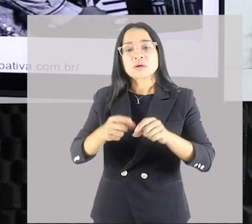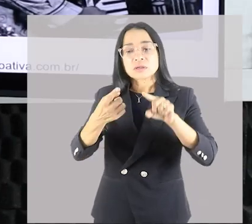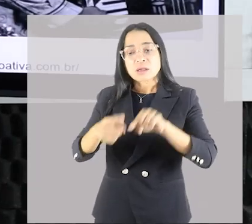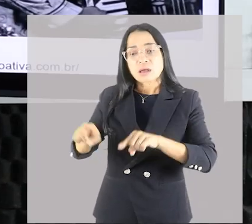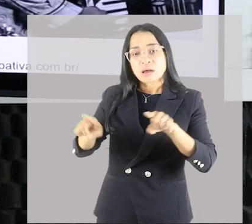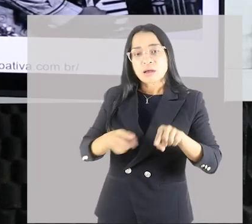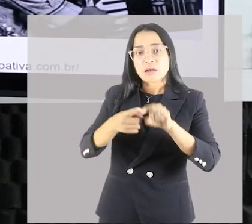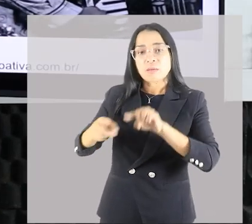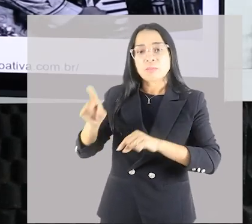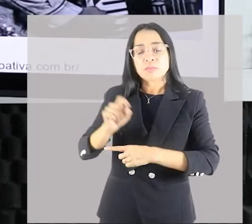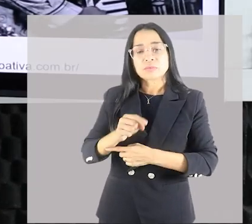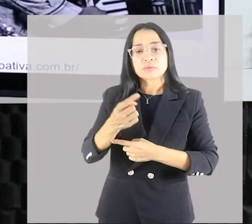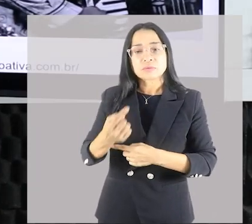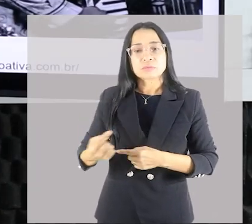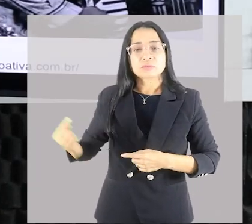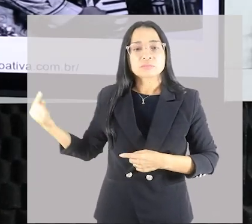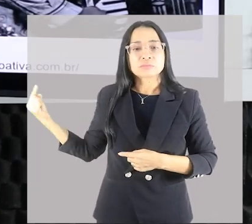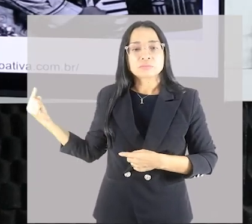música